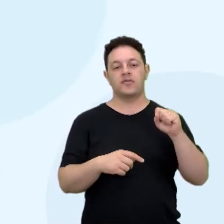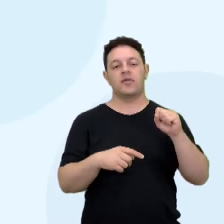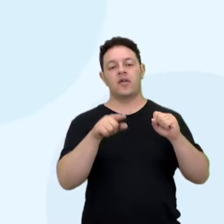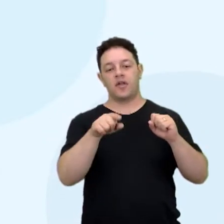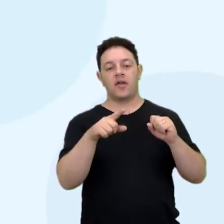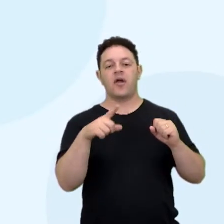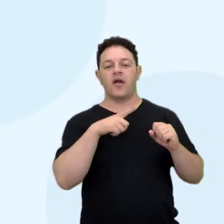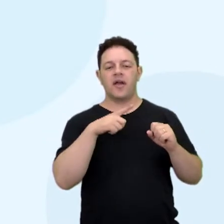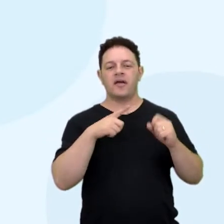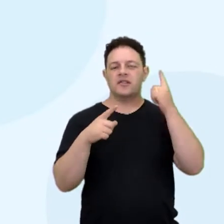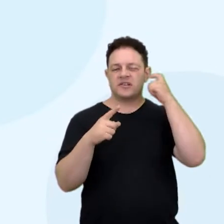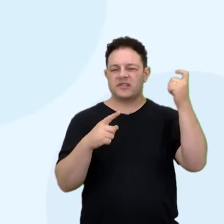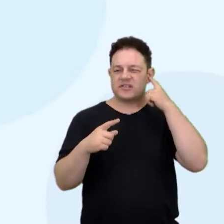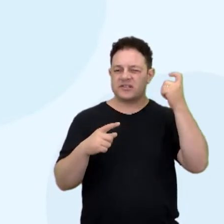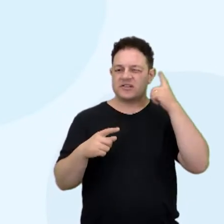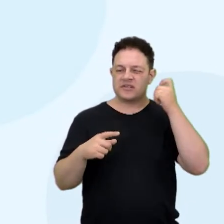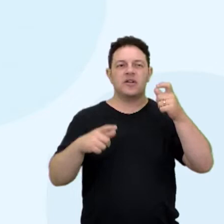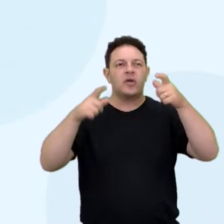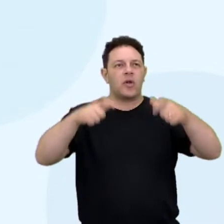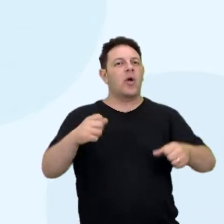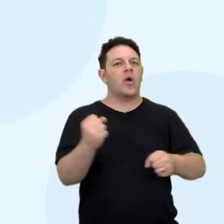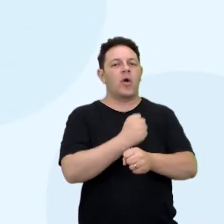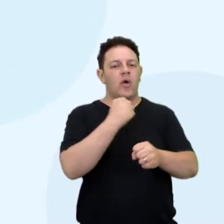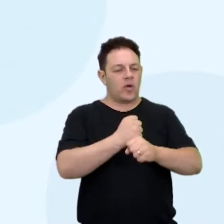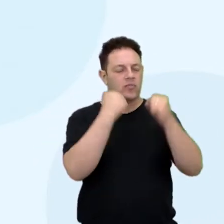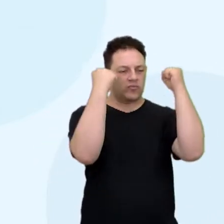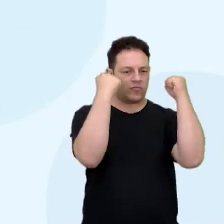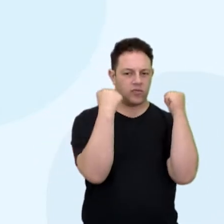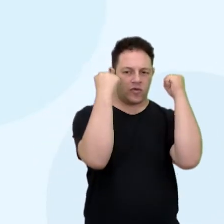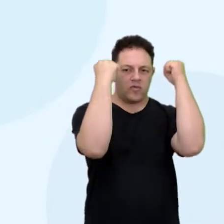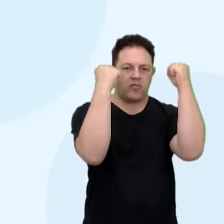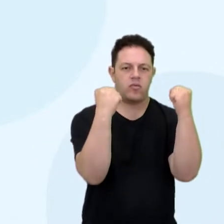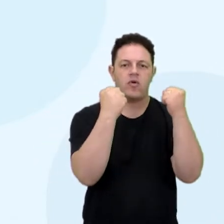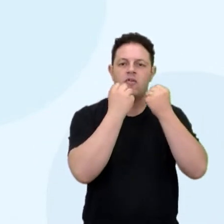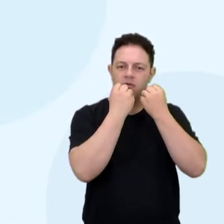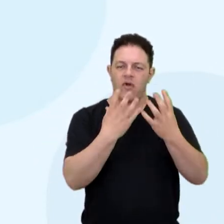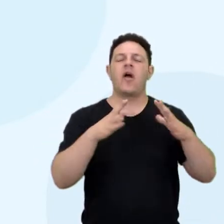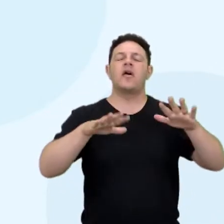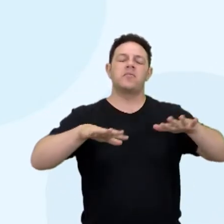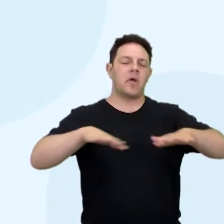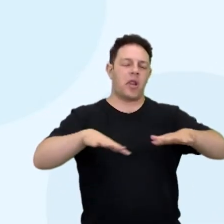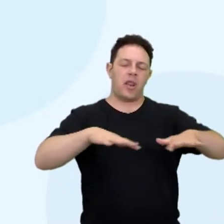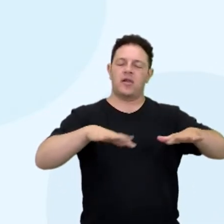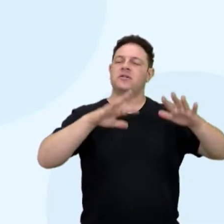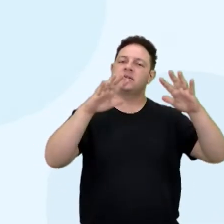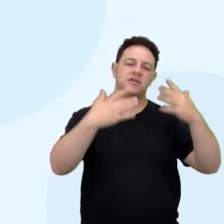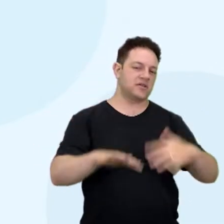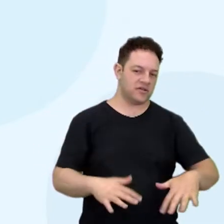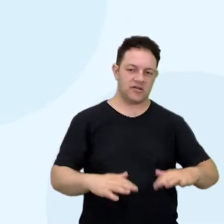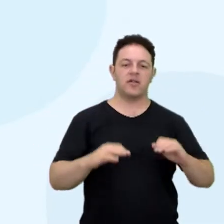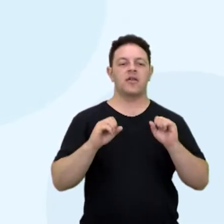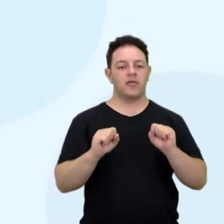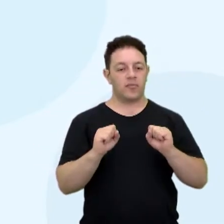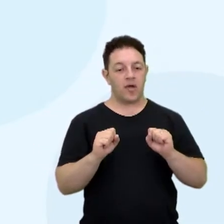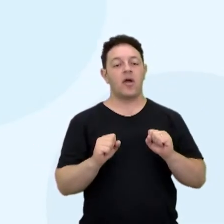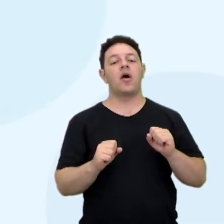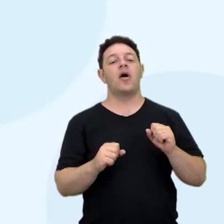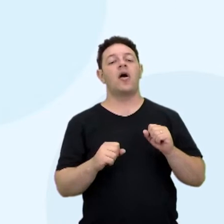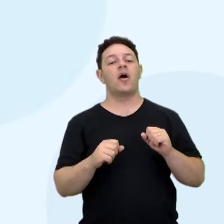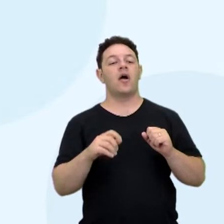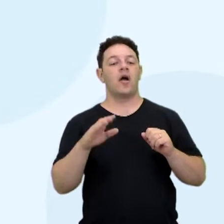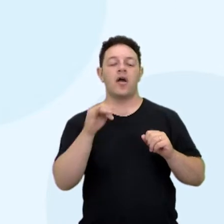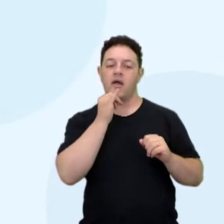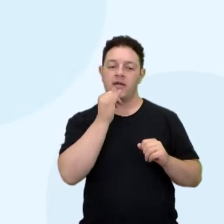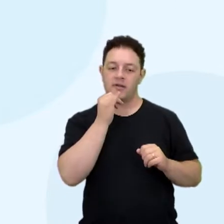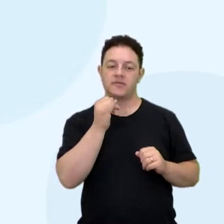em construções sólidas, né, os edifícios de muita boa construção sofrem alguns danos, né. Na parte 9 aí, que